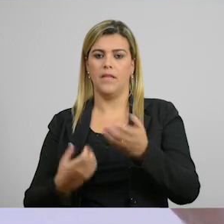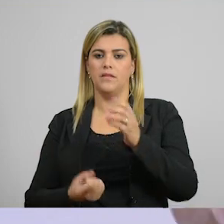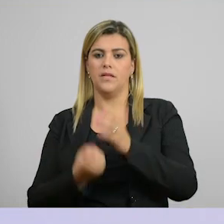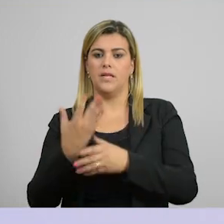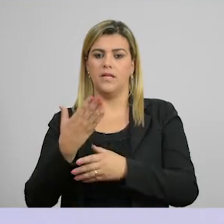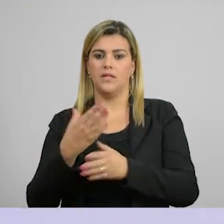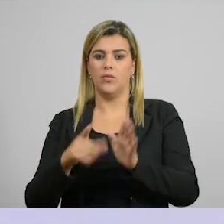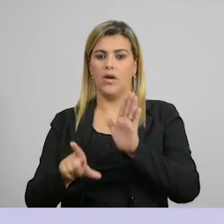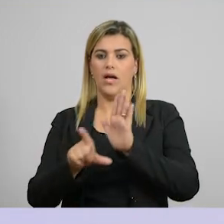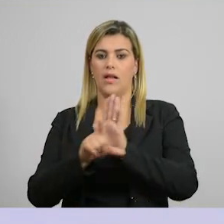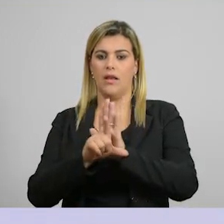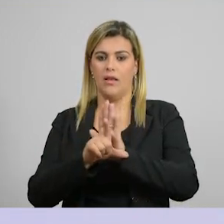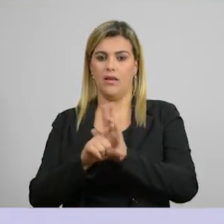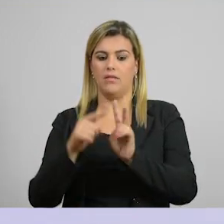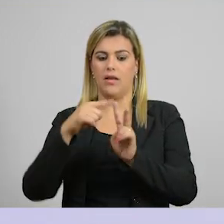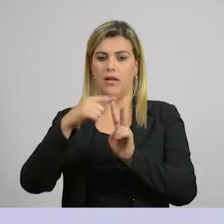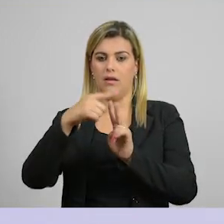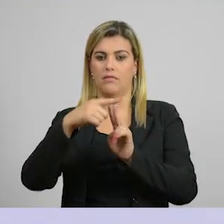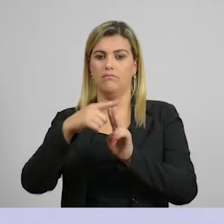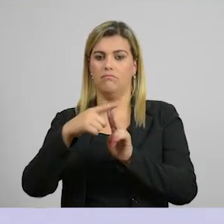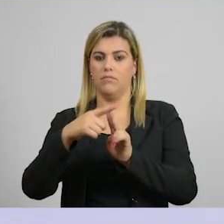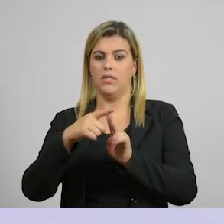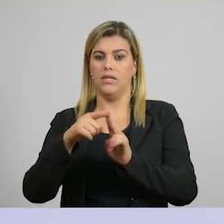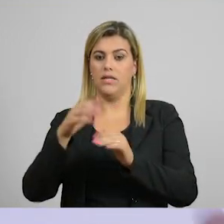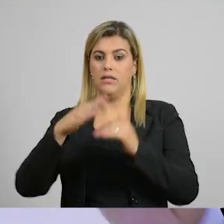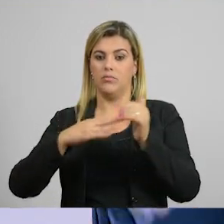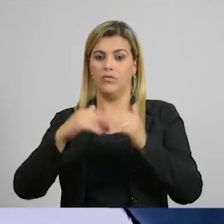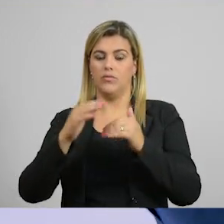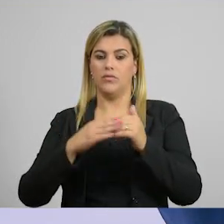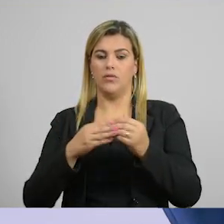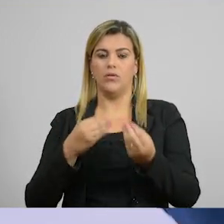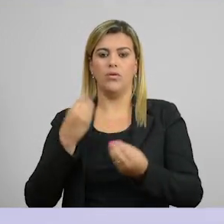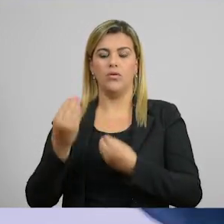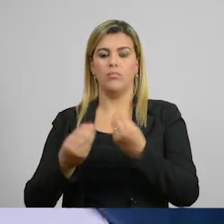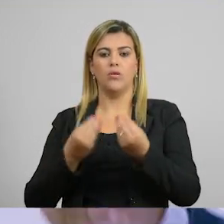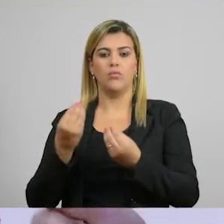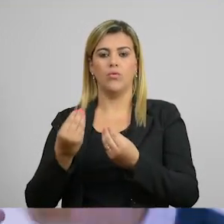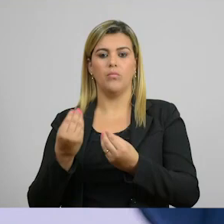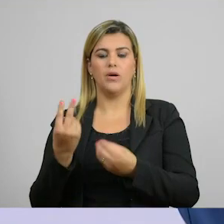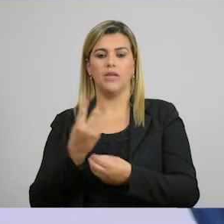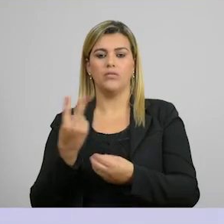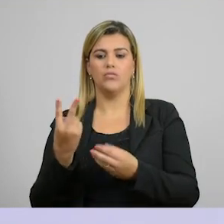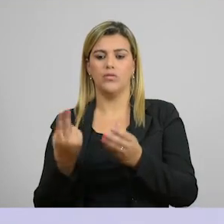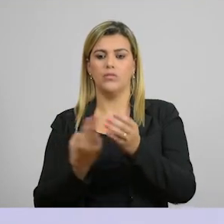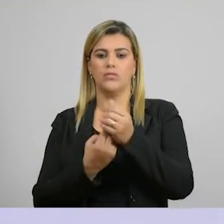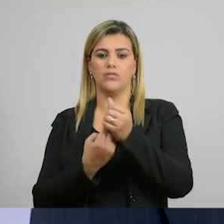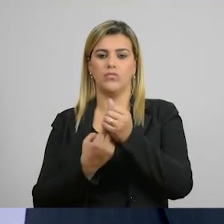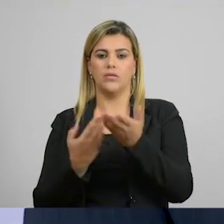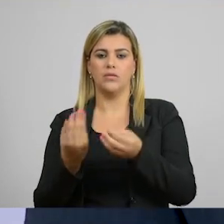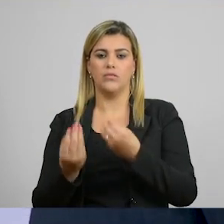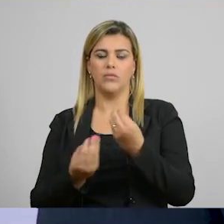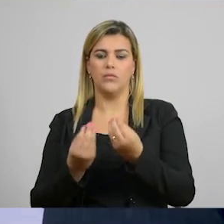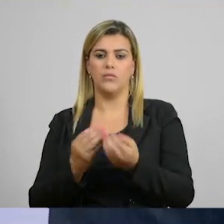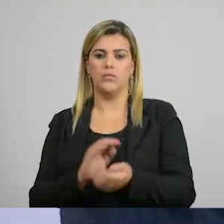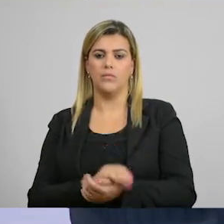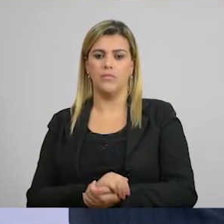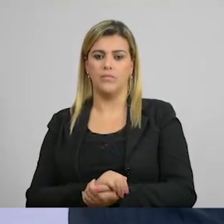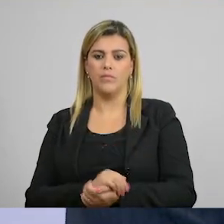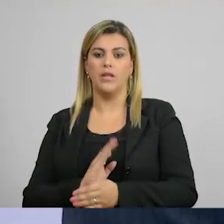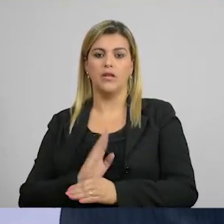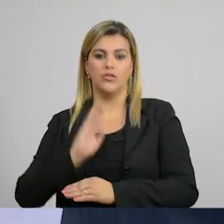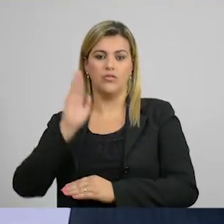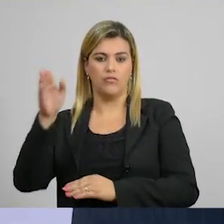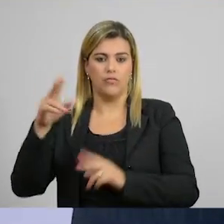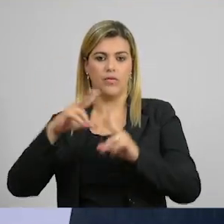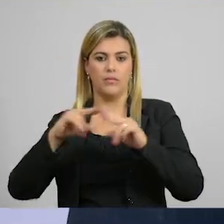essa criação, né, o decreto ele regulamentou as duas profissões, e aí de repente veio um sistema com as duas profissões juntas. Então, nós